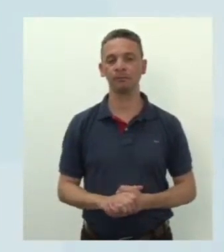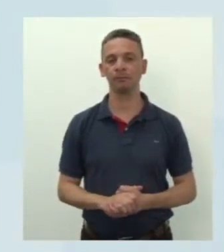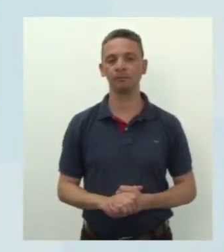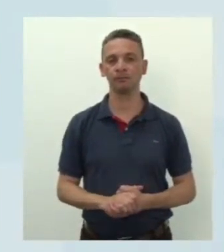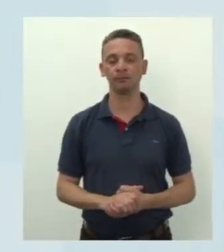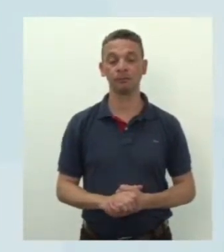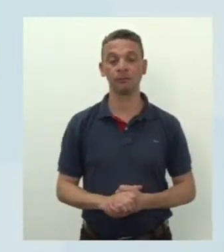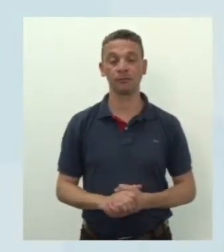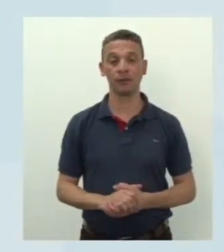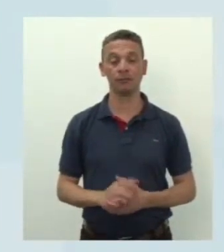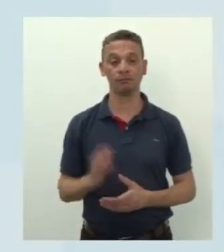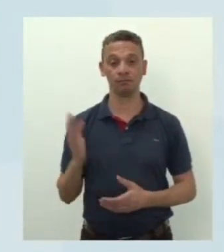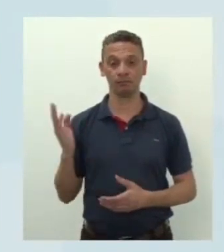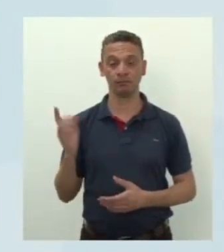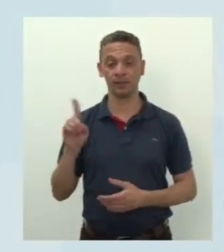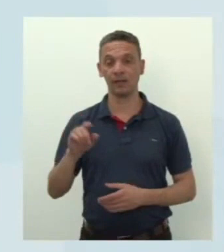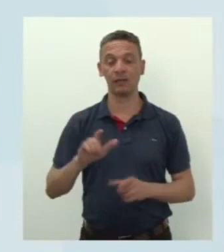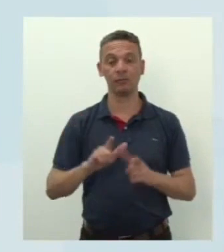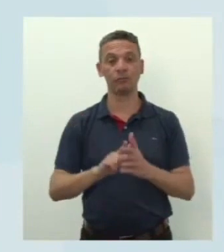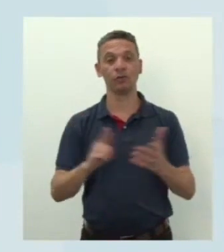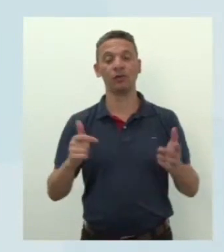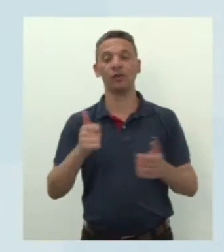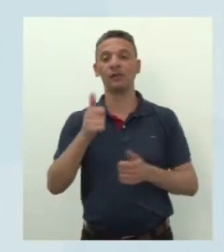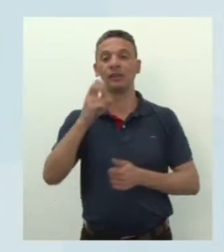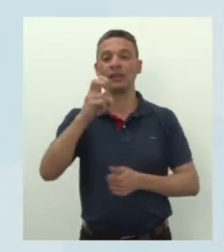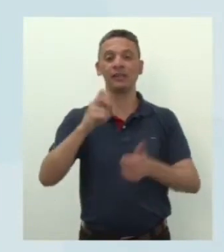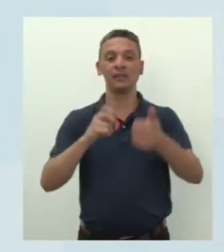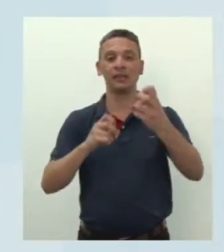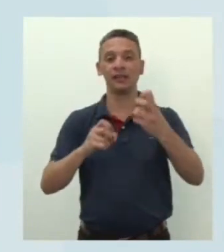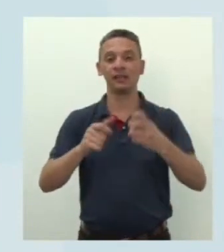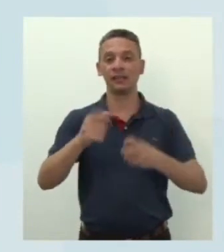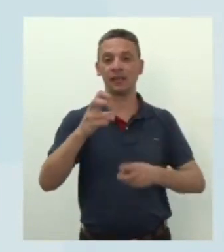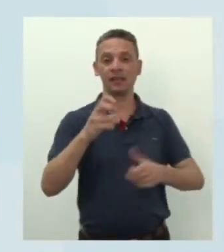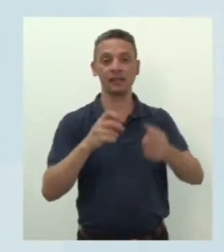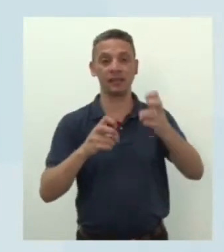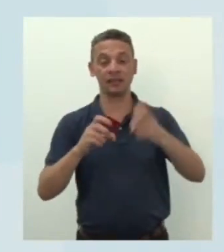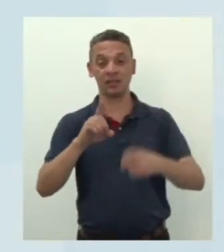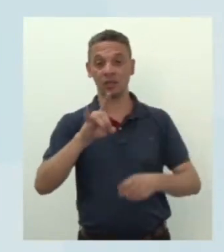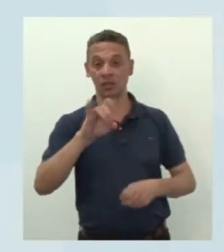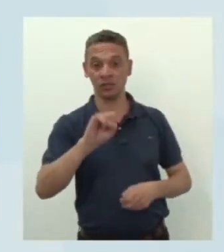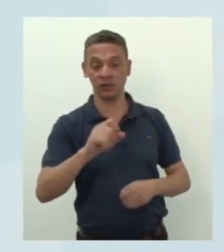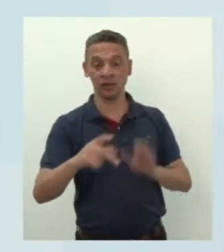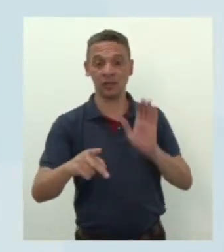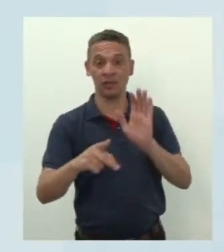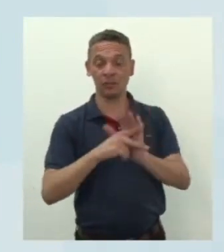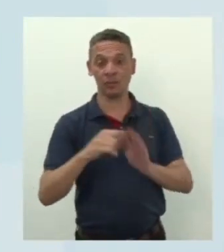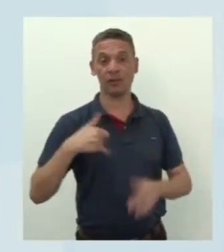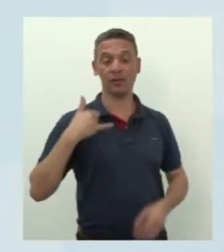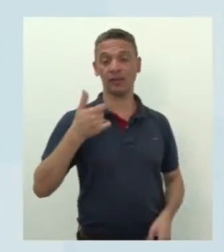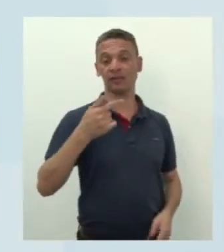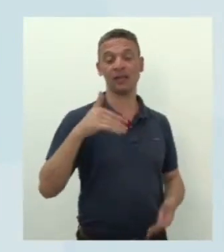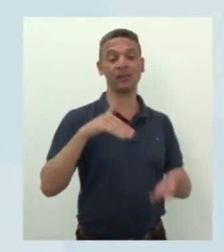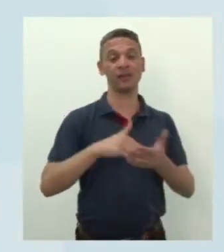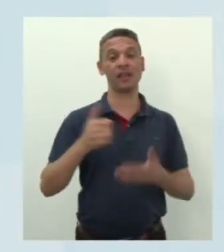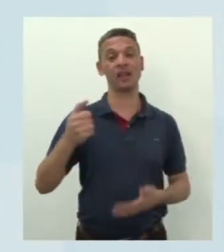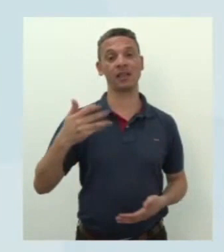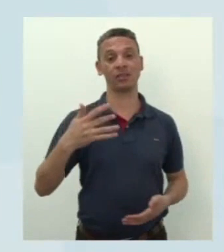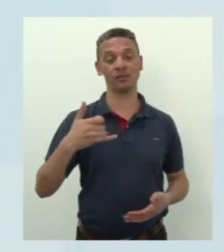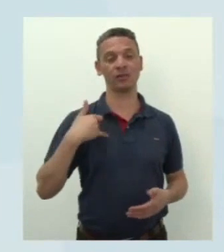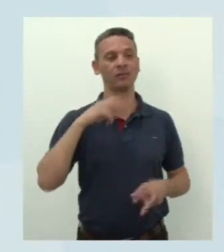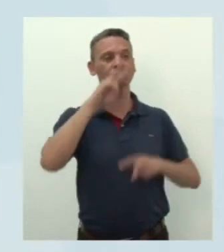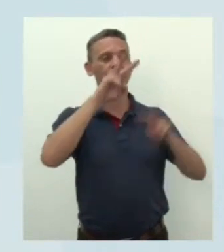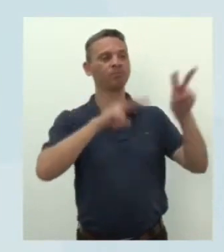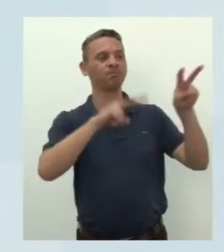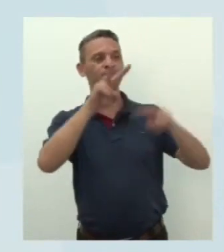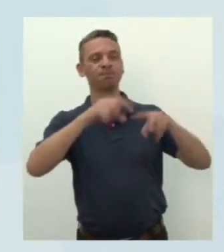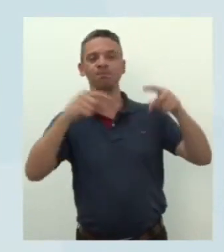É um jornal, né? Ele é um jornal de quinzenal, voltado para as idades de 7 a 14 anos, com notícias